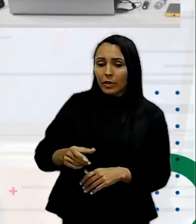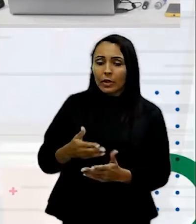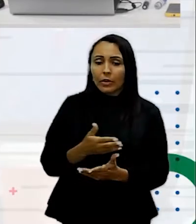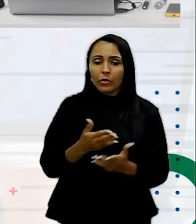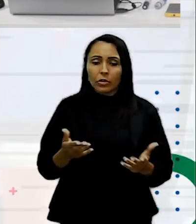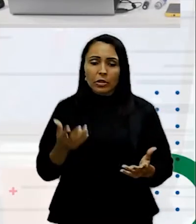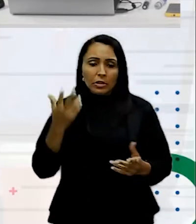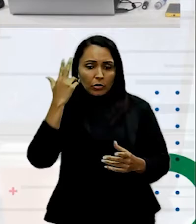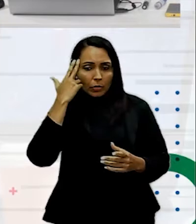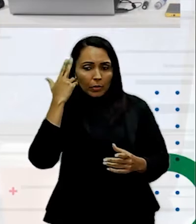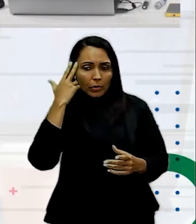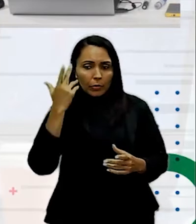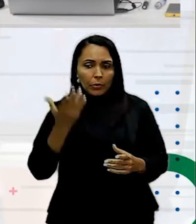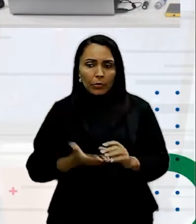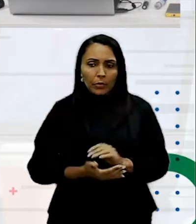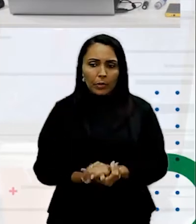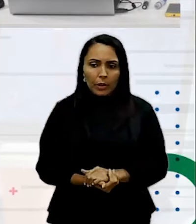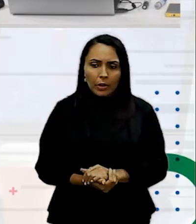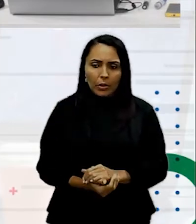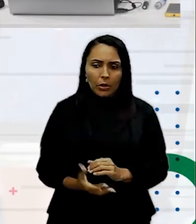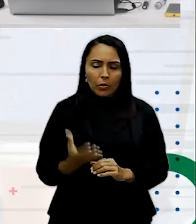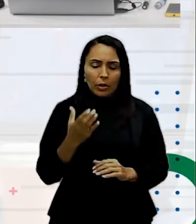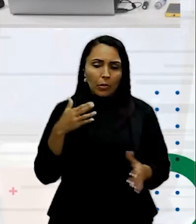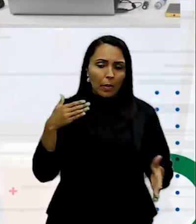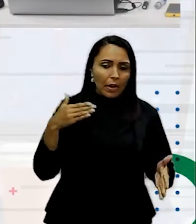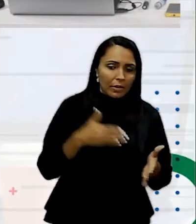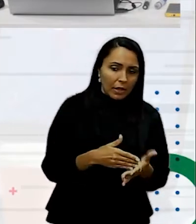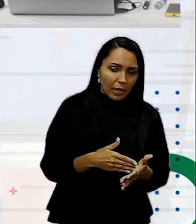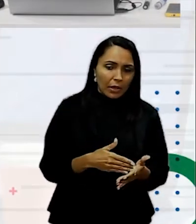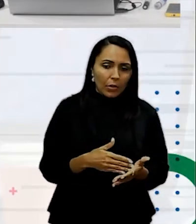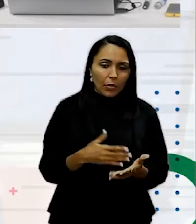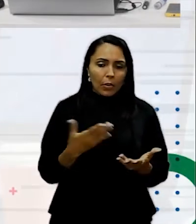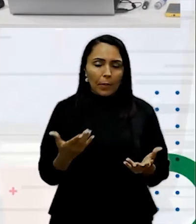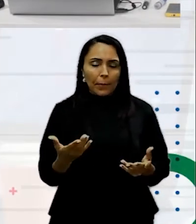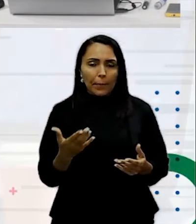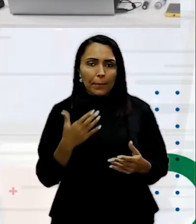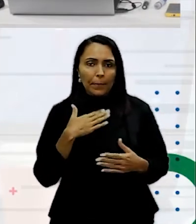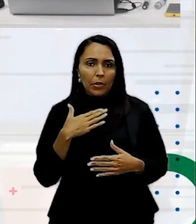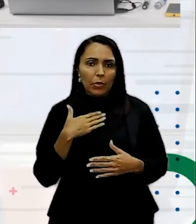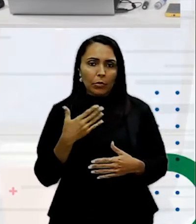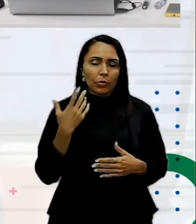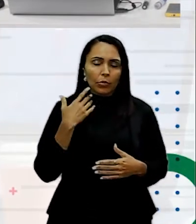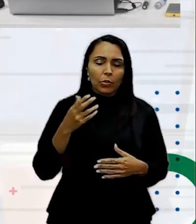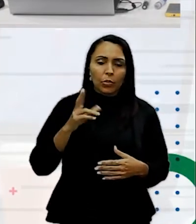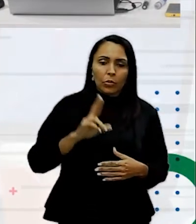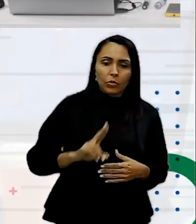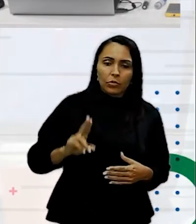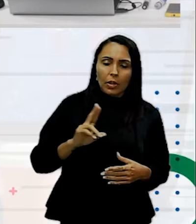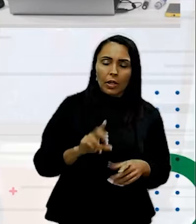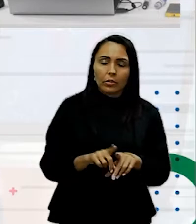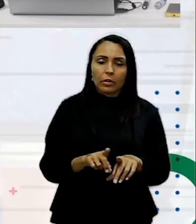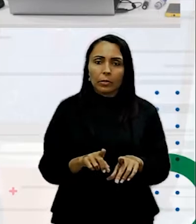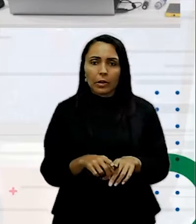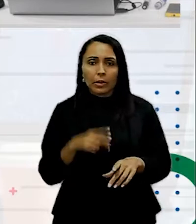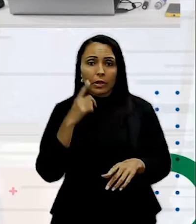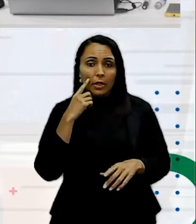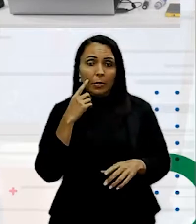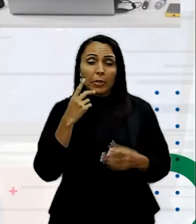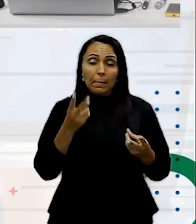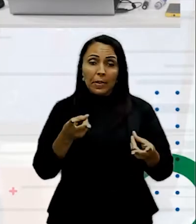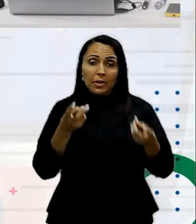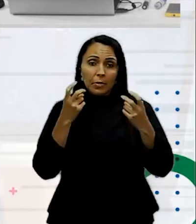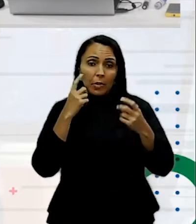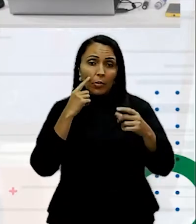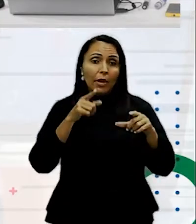porque justamente eu quero reter o meu usuário. Então eu vou estar sempre vendo o que ele está assistindo, o que ele